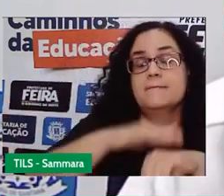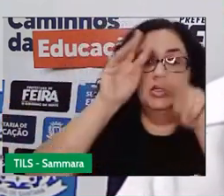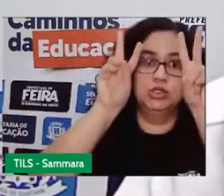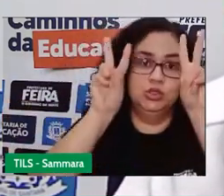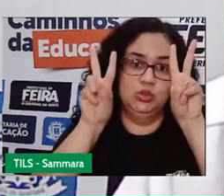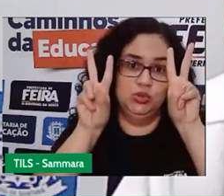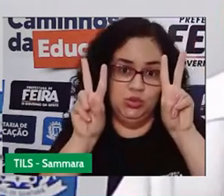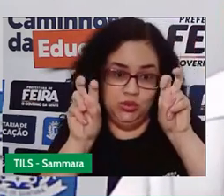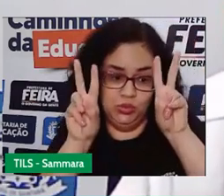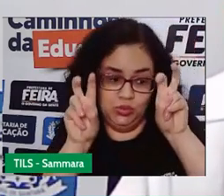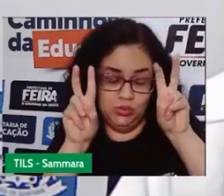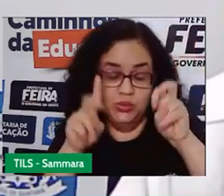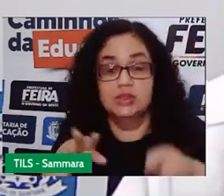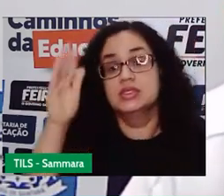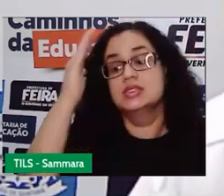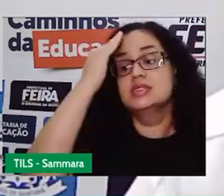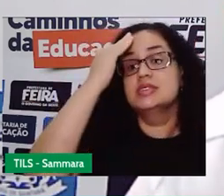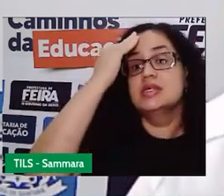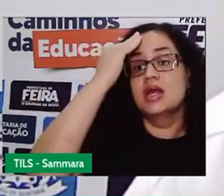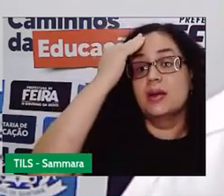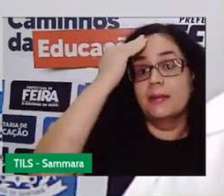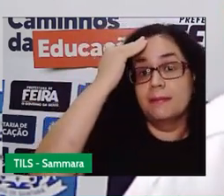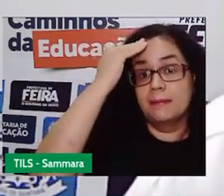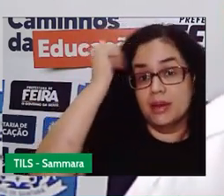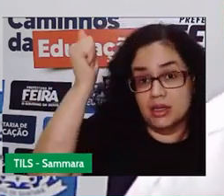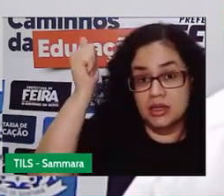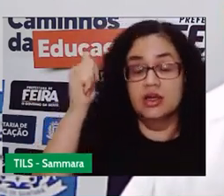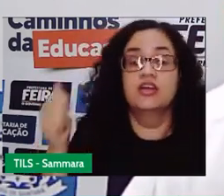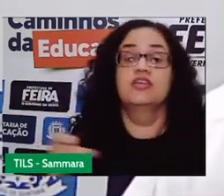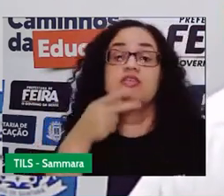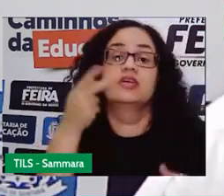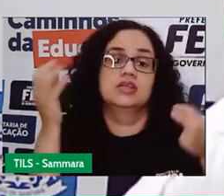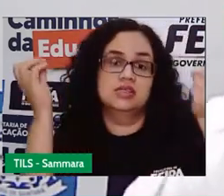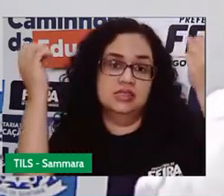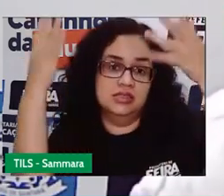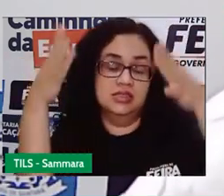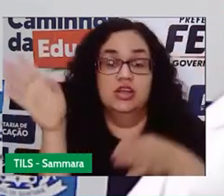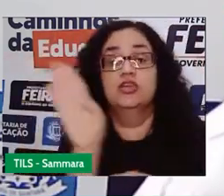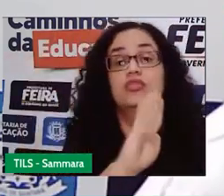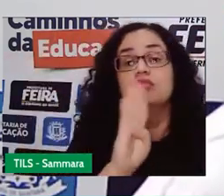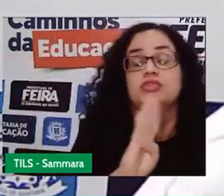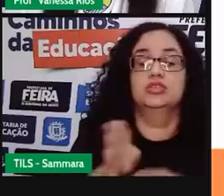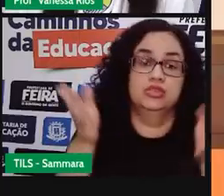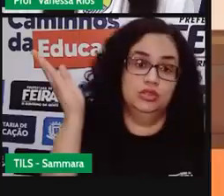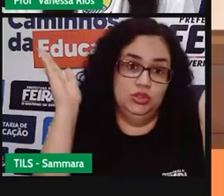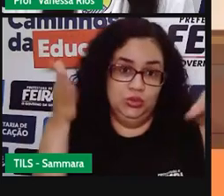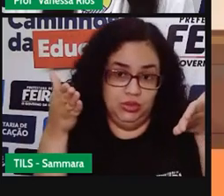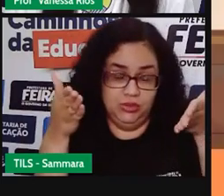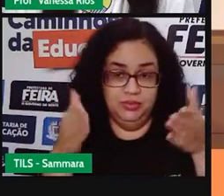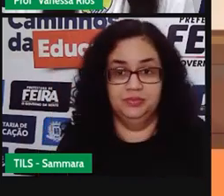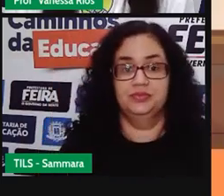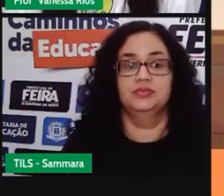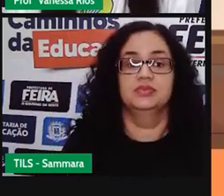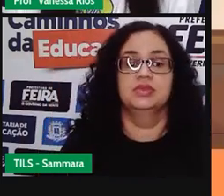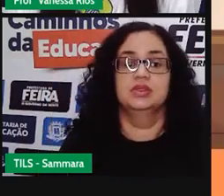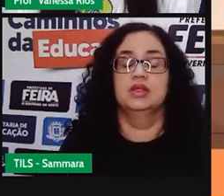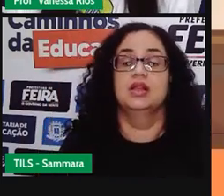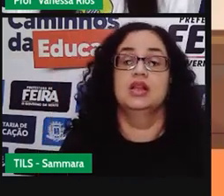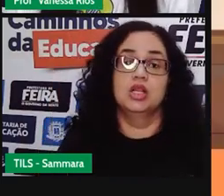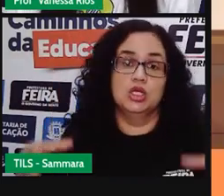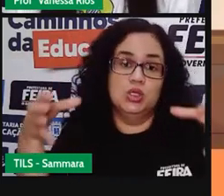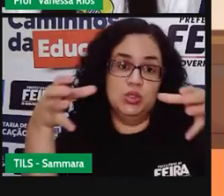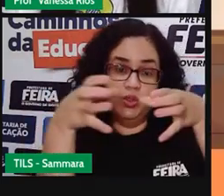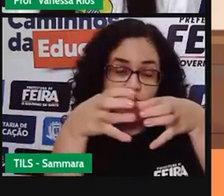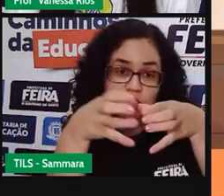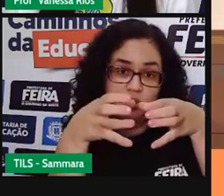assunto. Vamos lá saber sobre o que que vai falar nossa videoaula de hoje? Olha só,